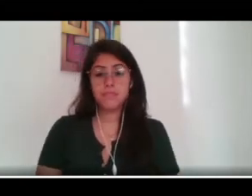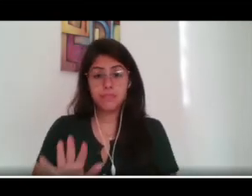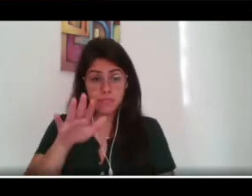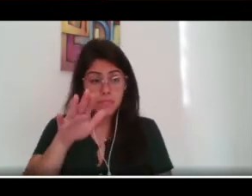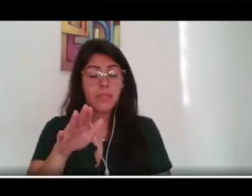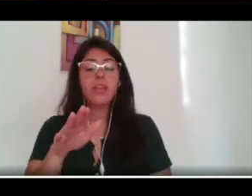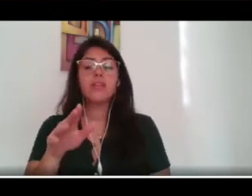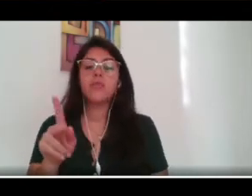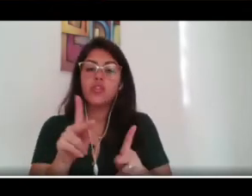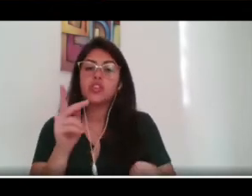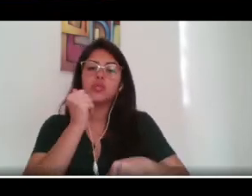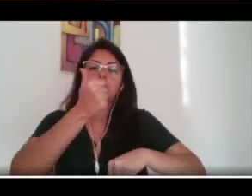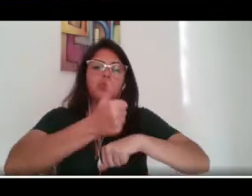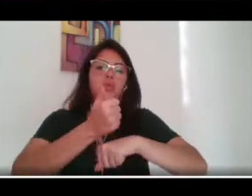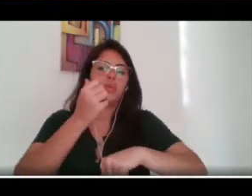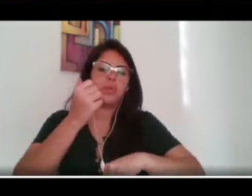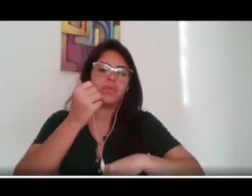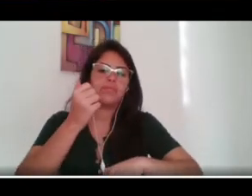Vamos lá.